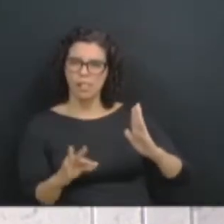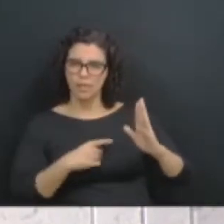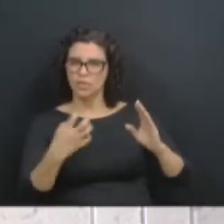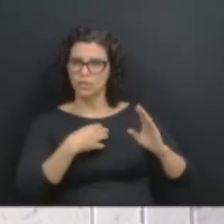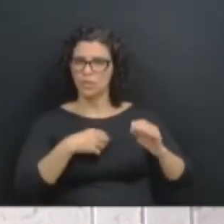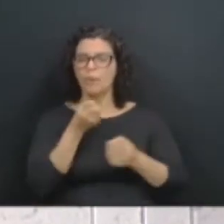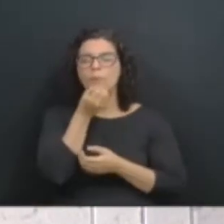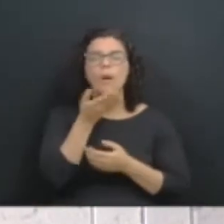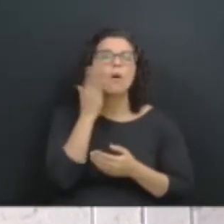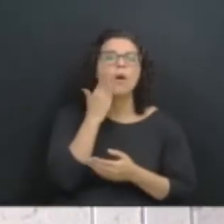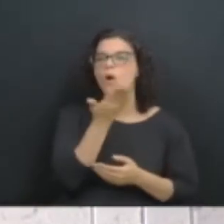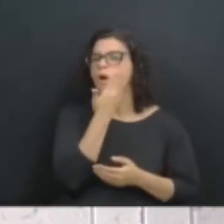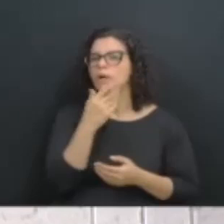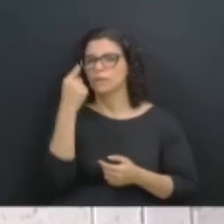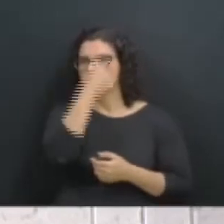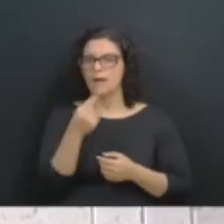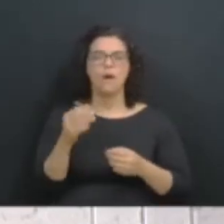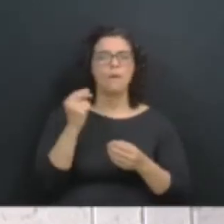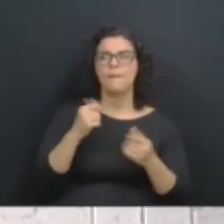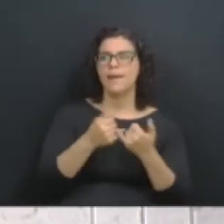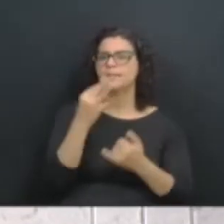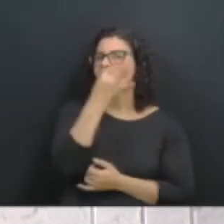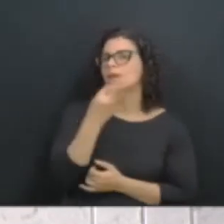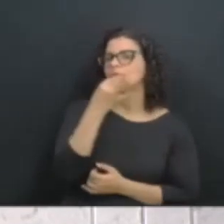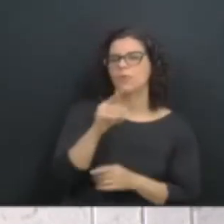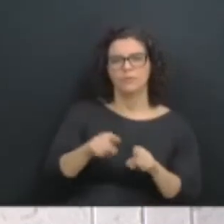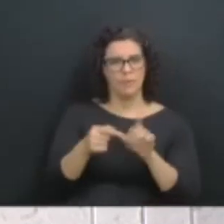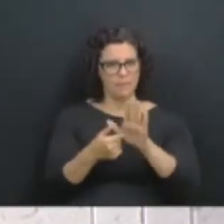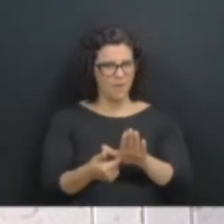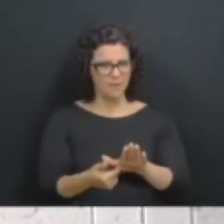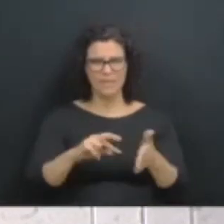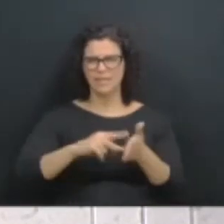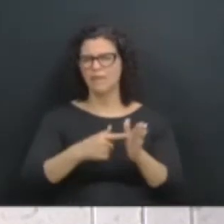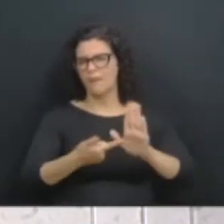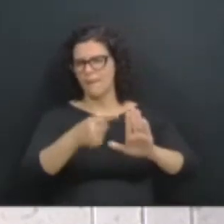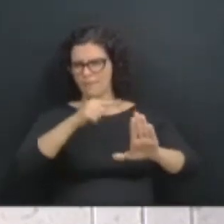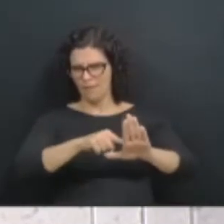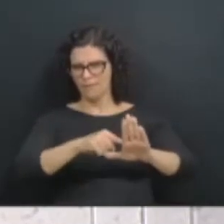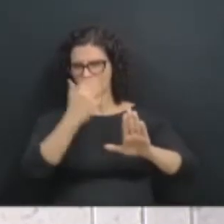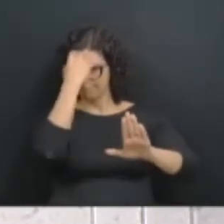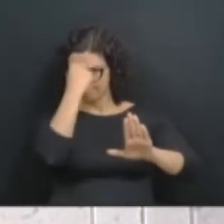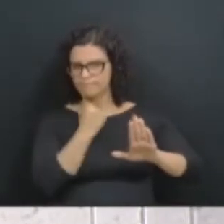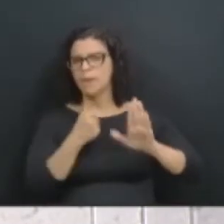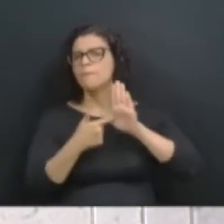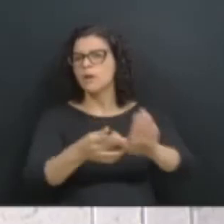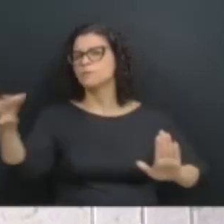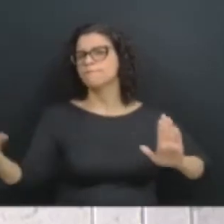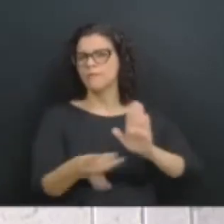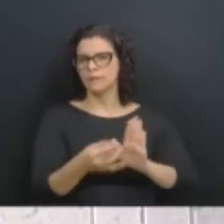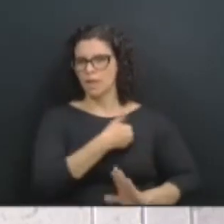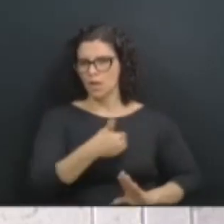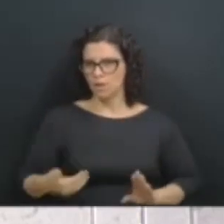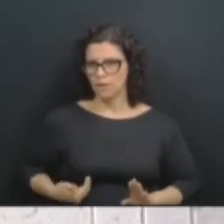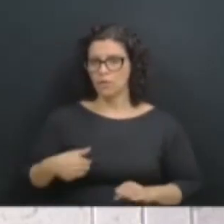de pó no rosto, chega de batom. Nós precisamos da face verdadeira desse governo. Nós